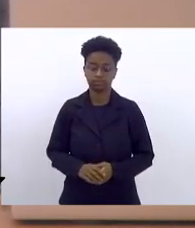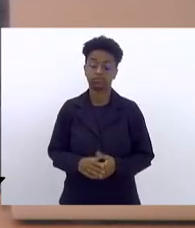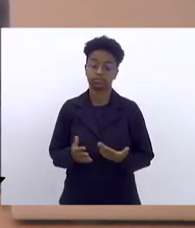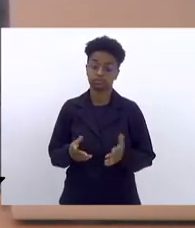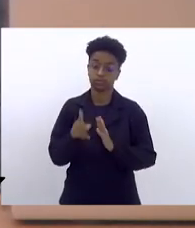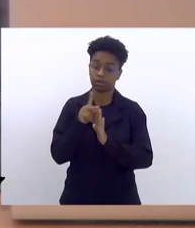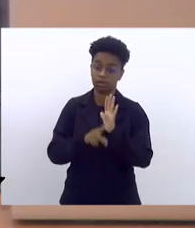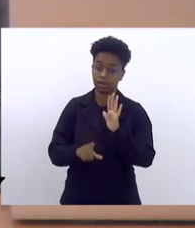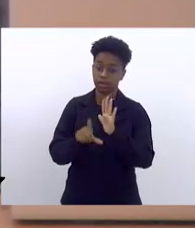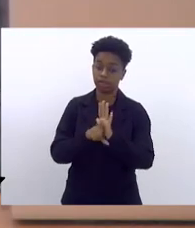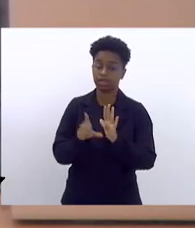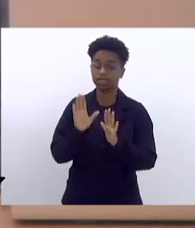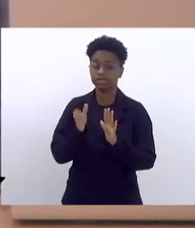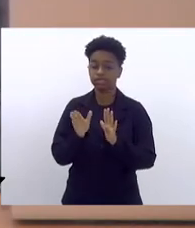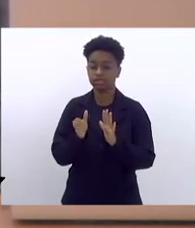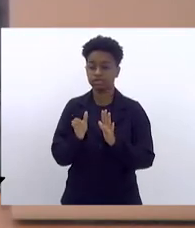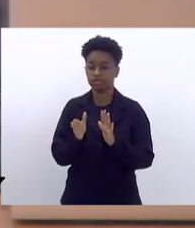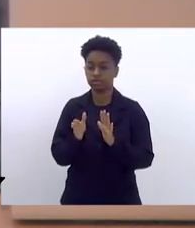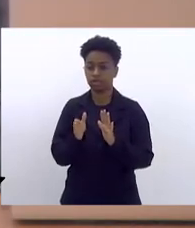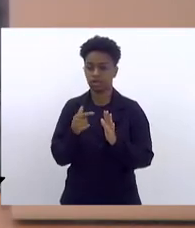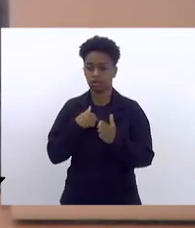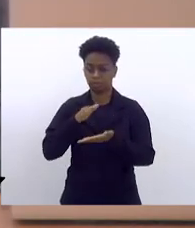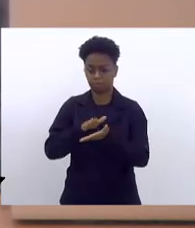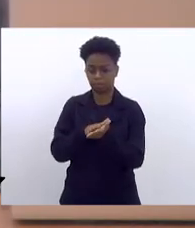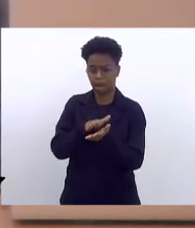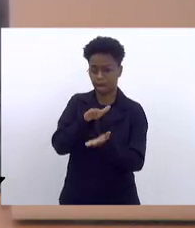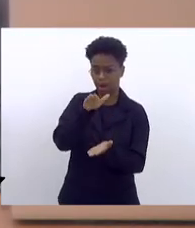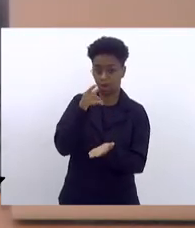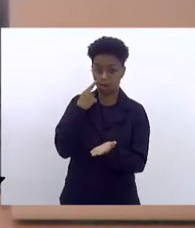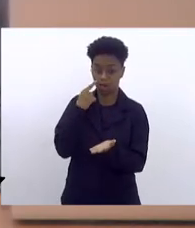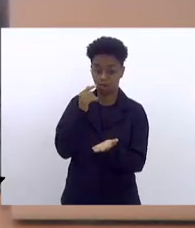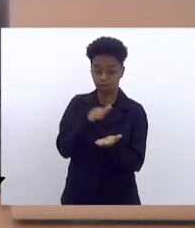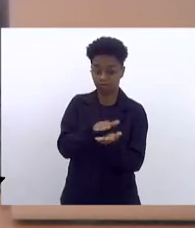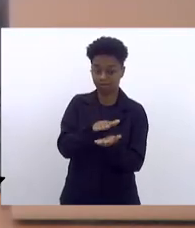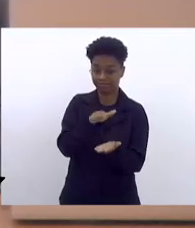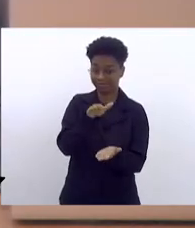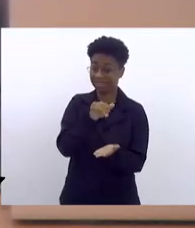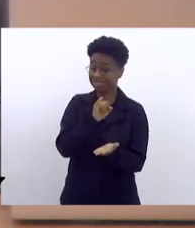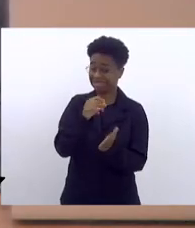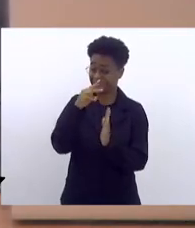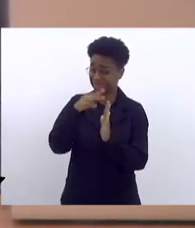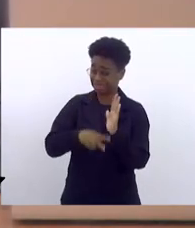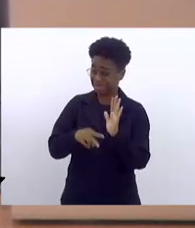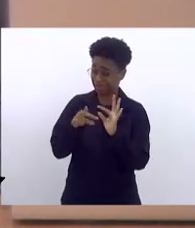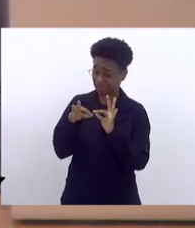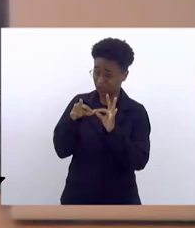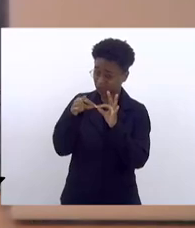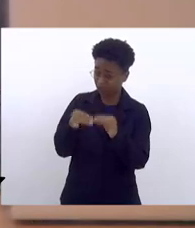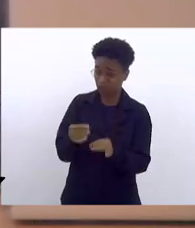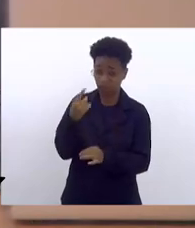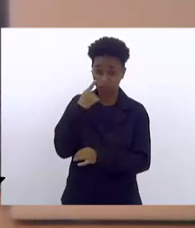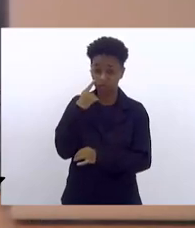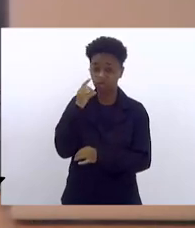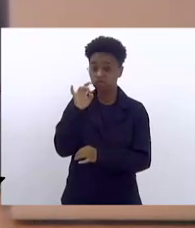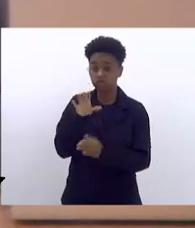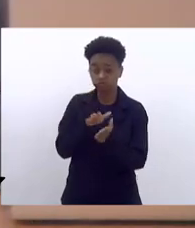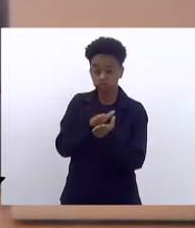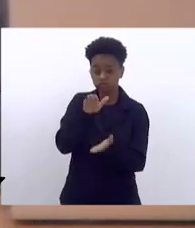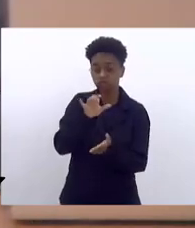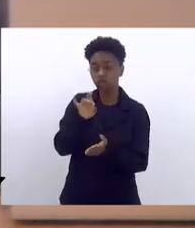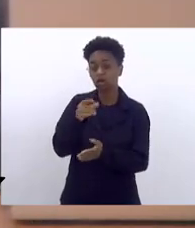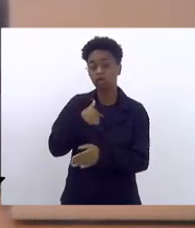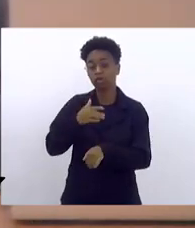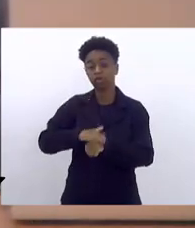já estão em eu estou aqui com a pilha gente se eu fosse ler todos esses aqui são só minha